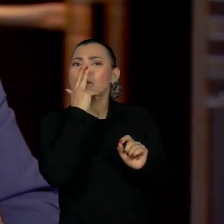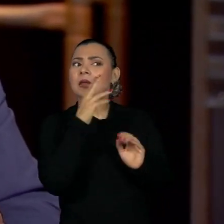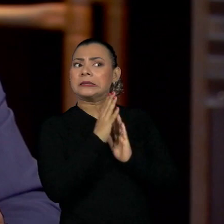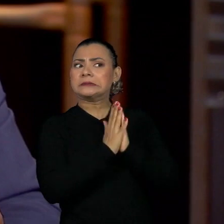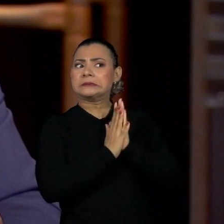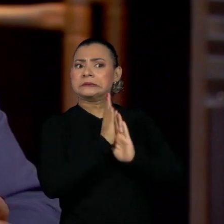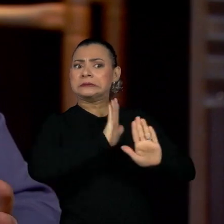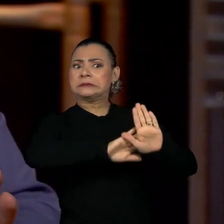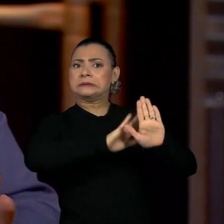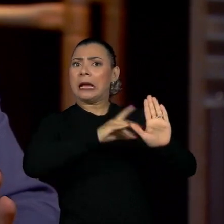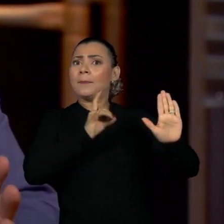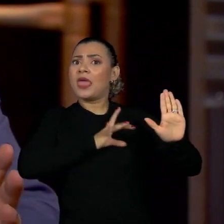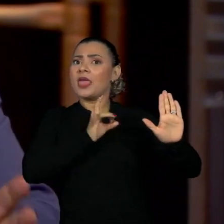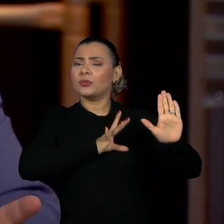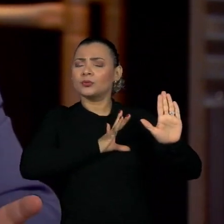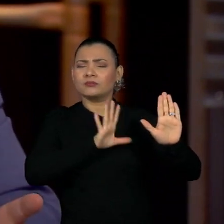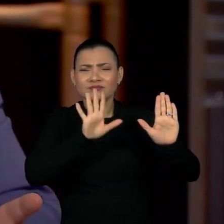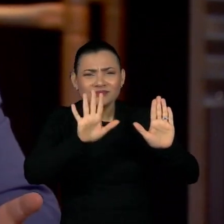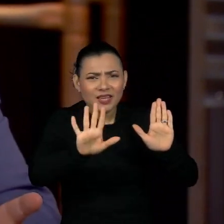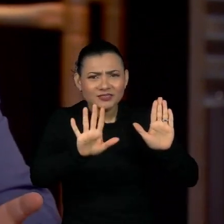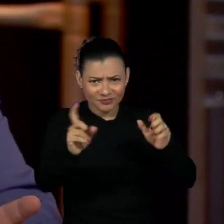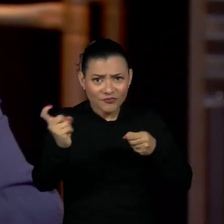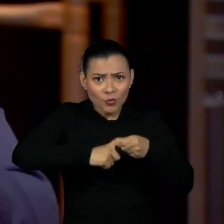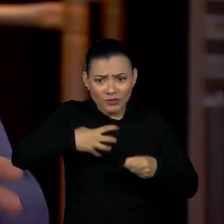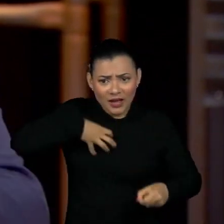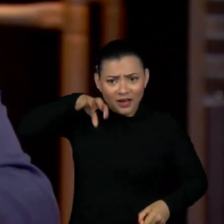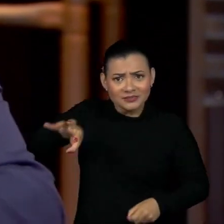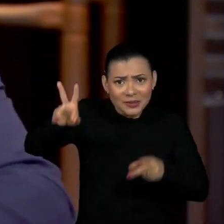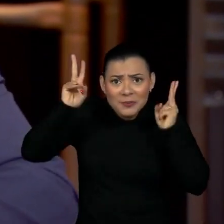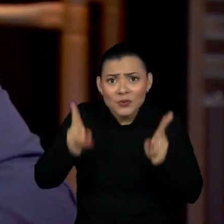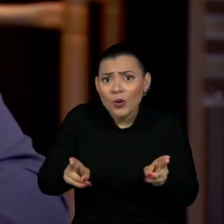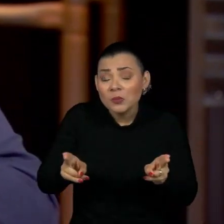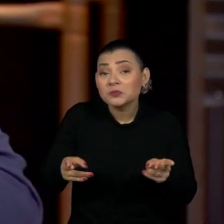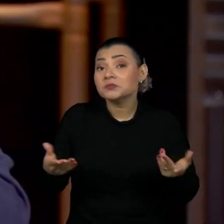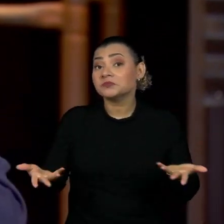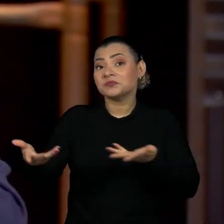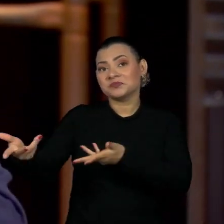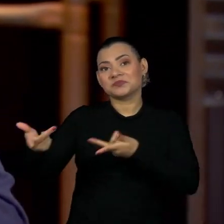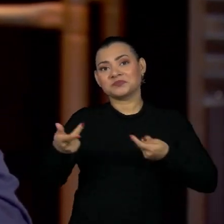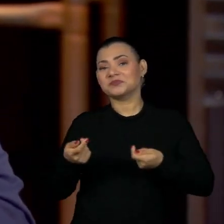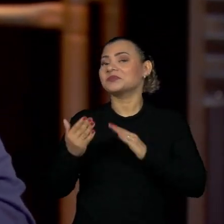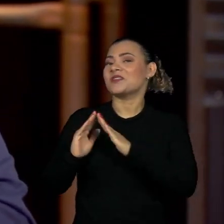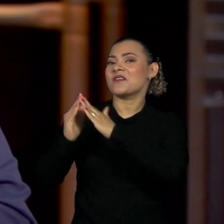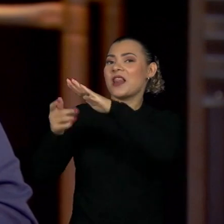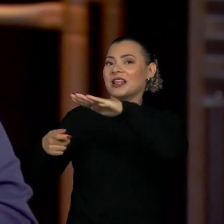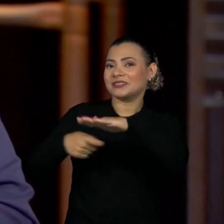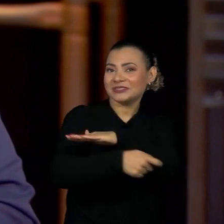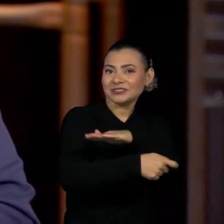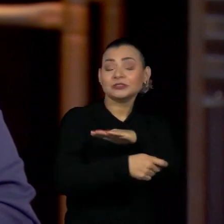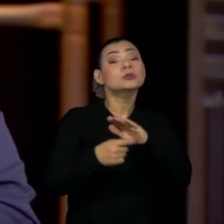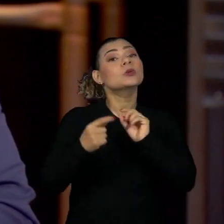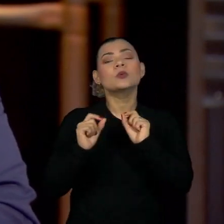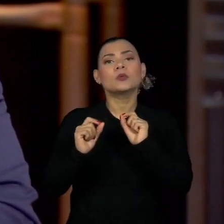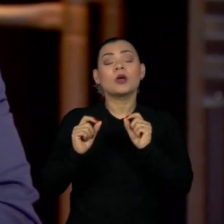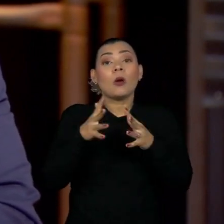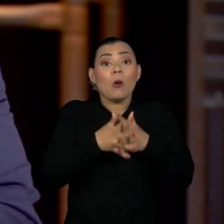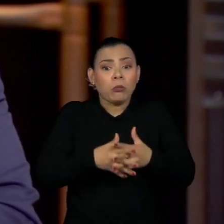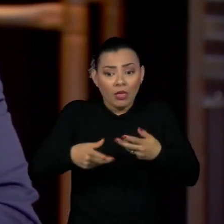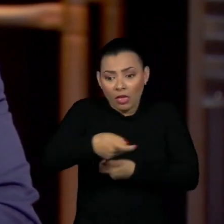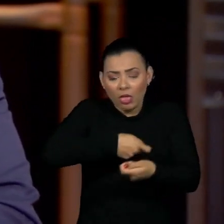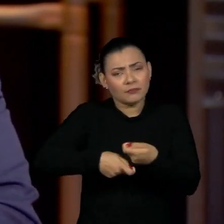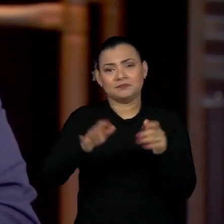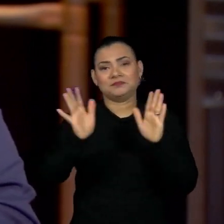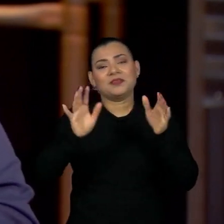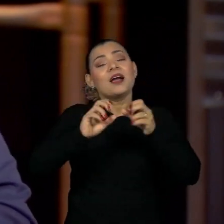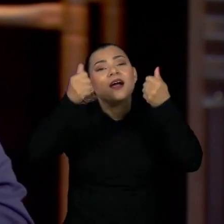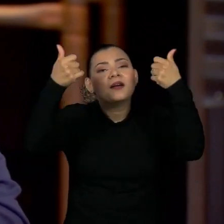macabro. Será que ela volta? O meu convidado, o Favelado Investidor, descomplica a economia doida do Brasil